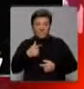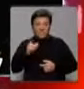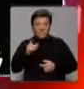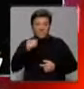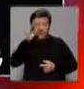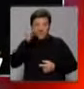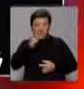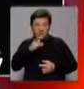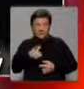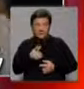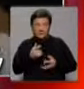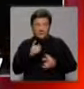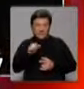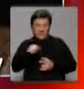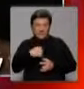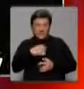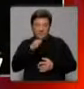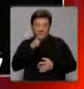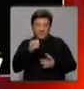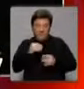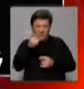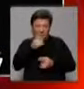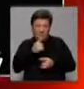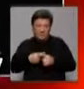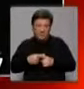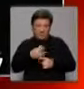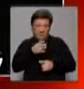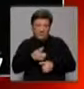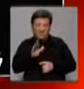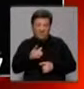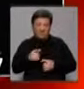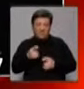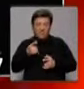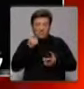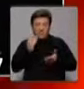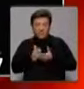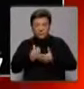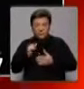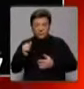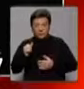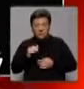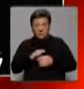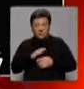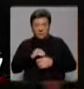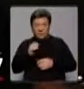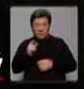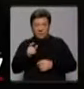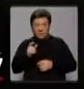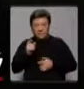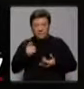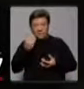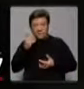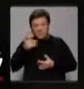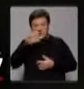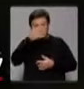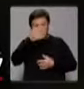diz É sim já agora um um dado interessante e os estudos enfim do